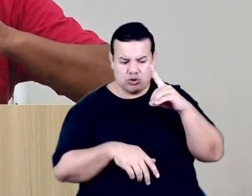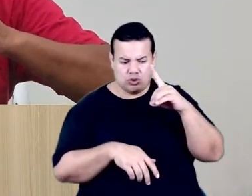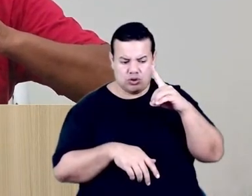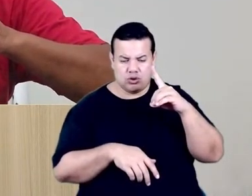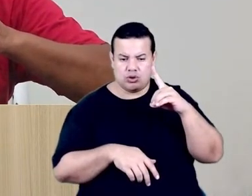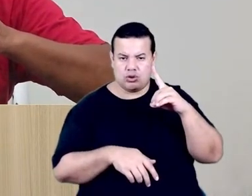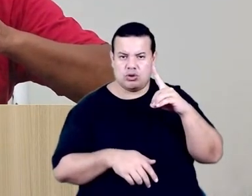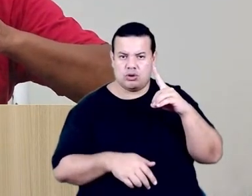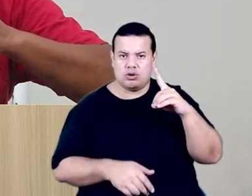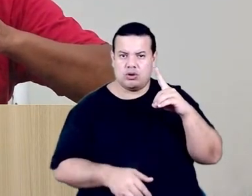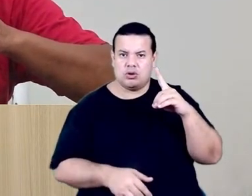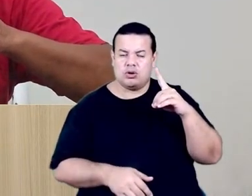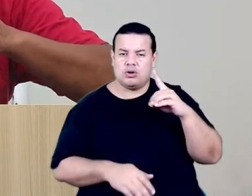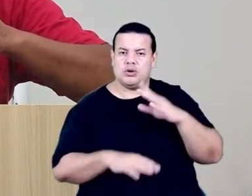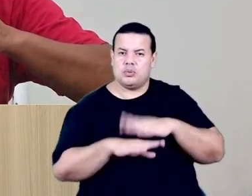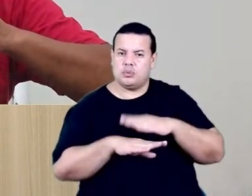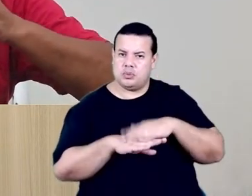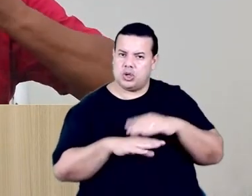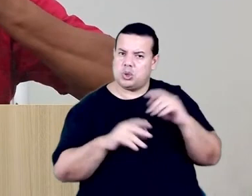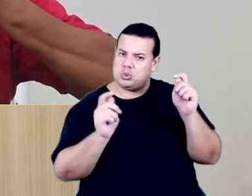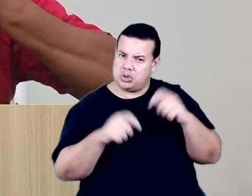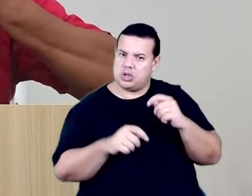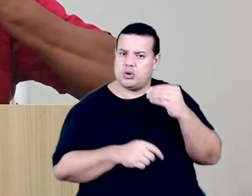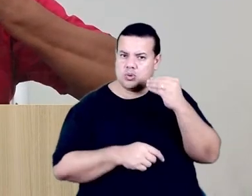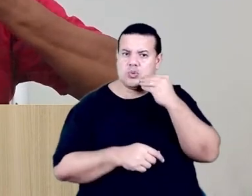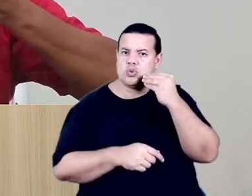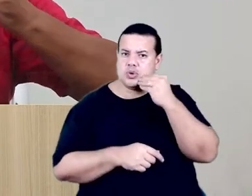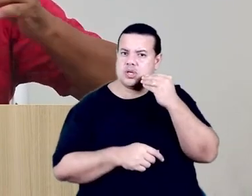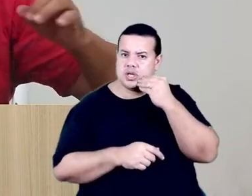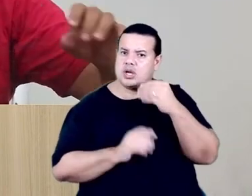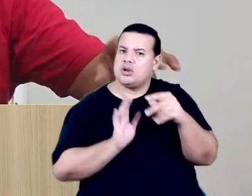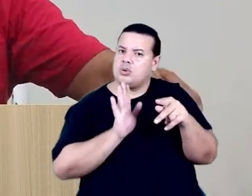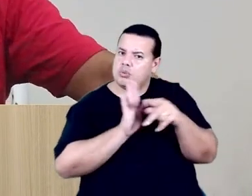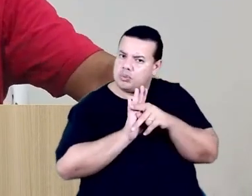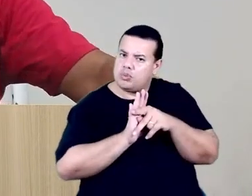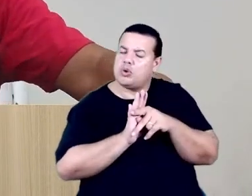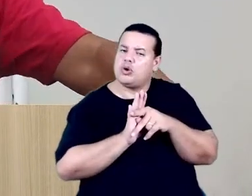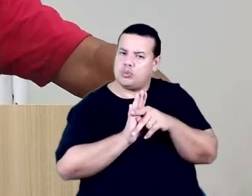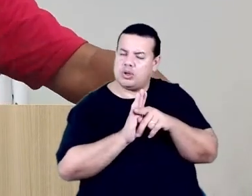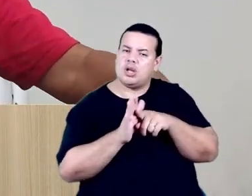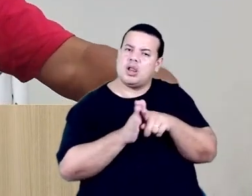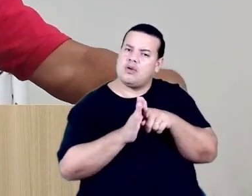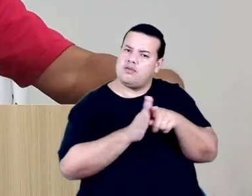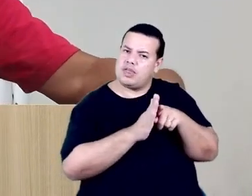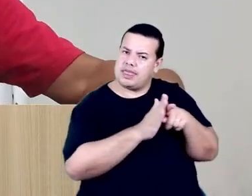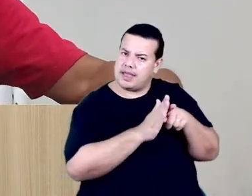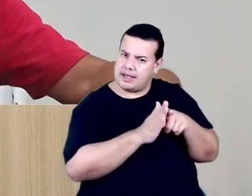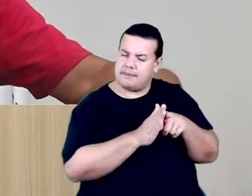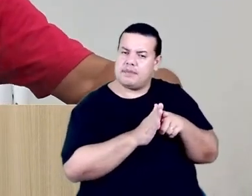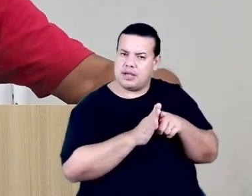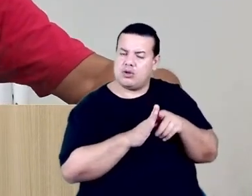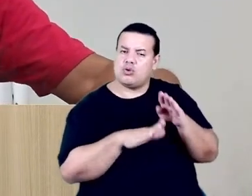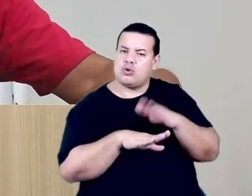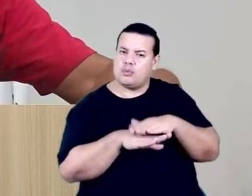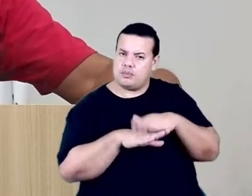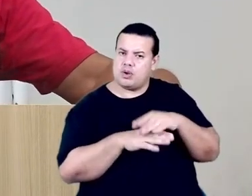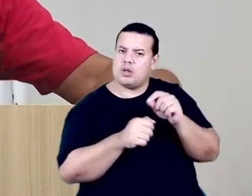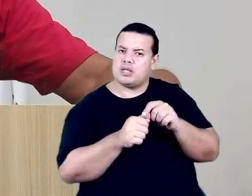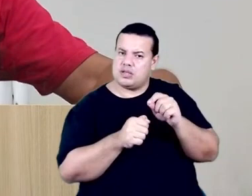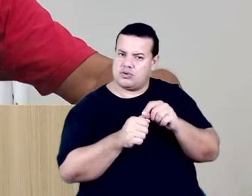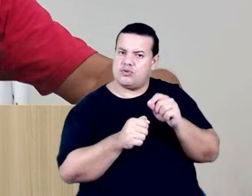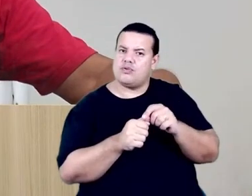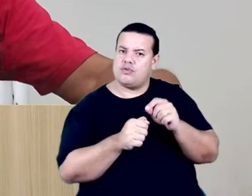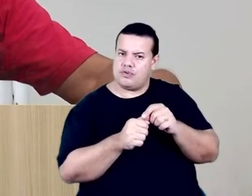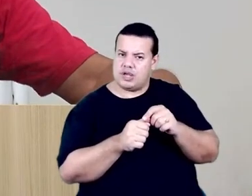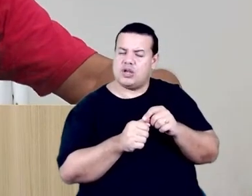desembargadores mais outras autoridades referente os levantamentos que tá sendo o o trabalho que